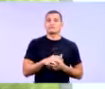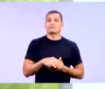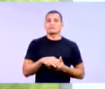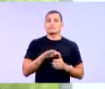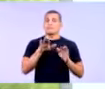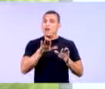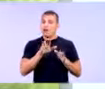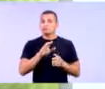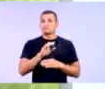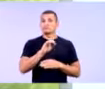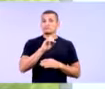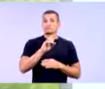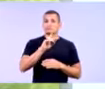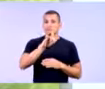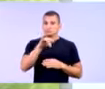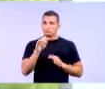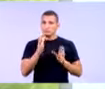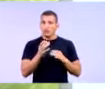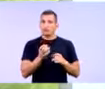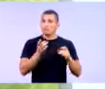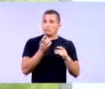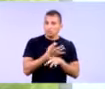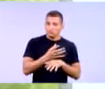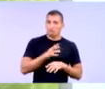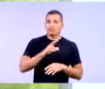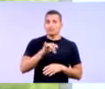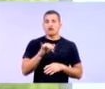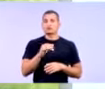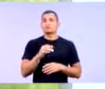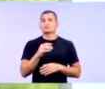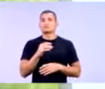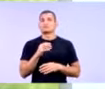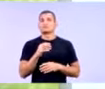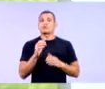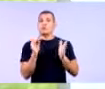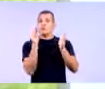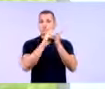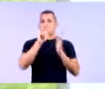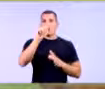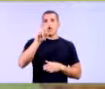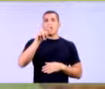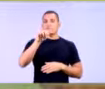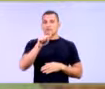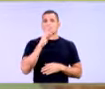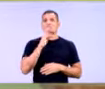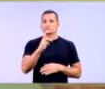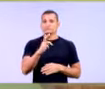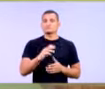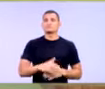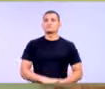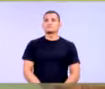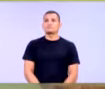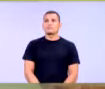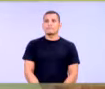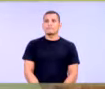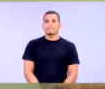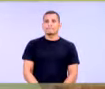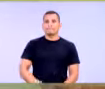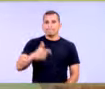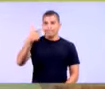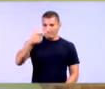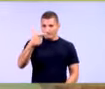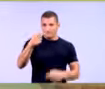que tiver regulamentado, a gente vai passar as normativas por meio do AVA, ok? Ok. Então, vamos lá. Na segunda